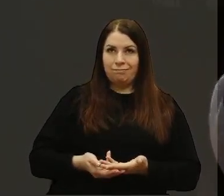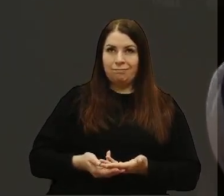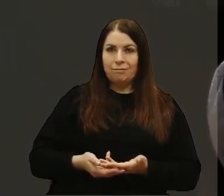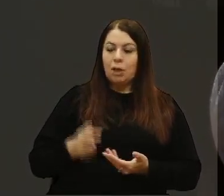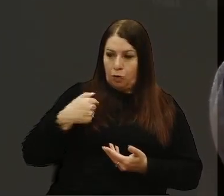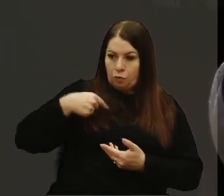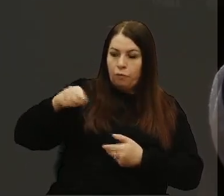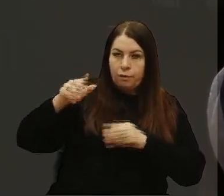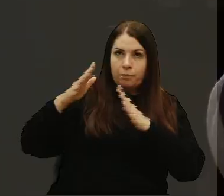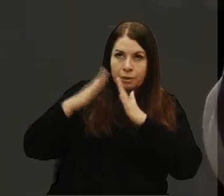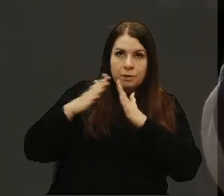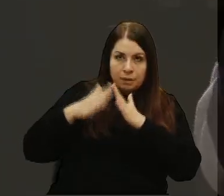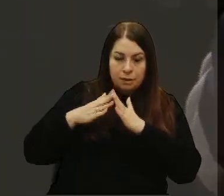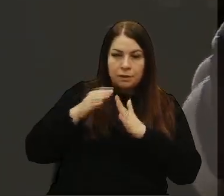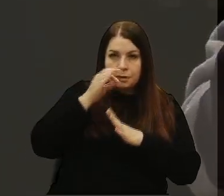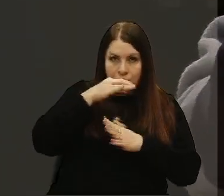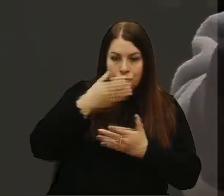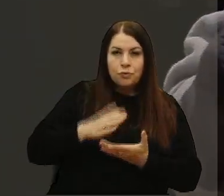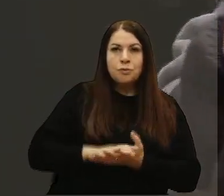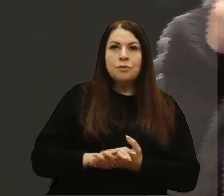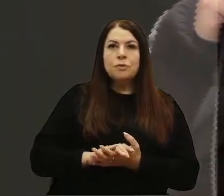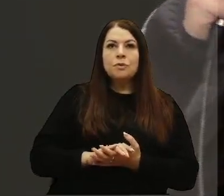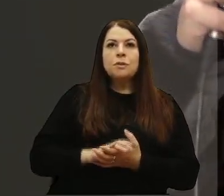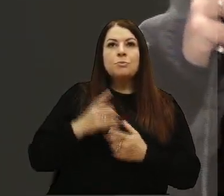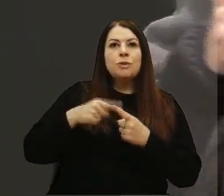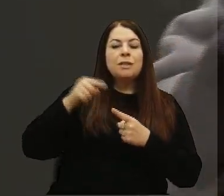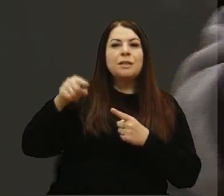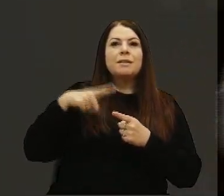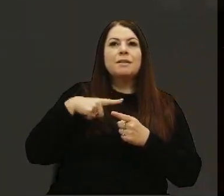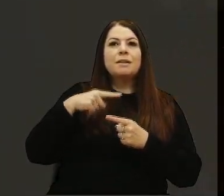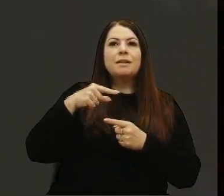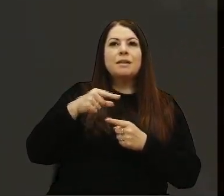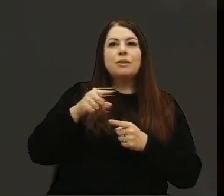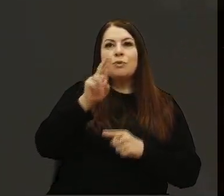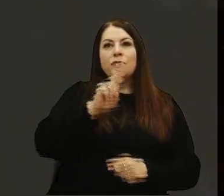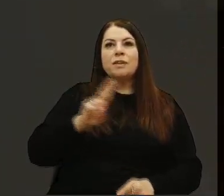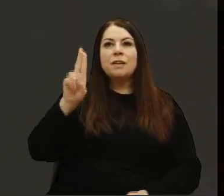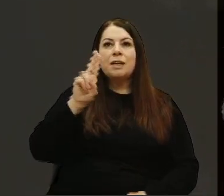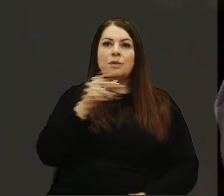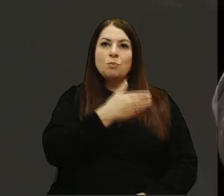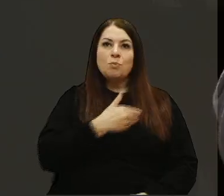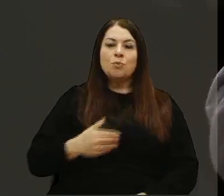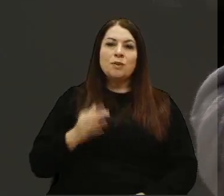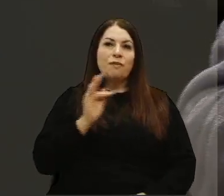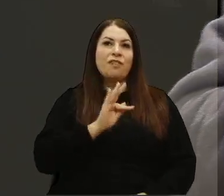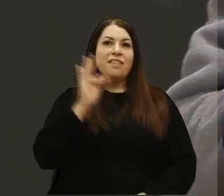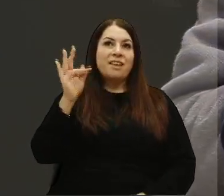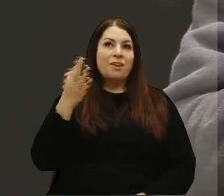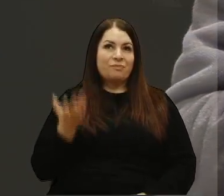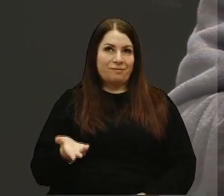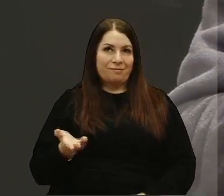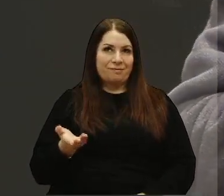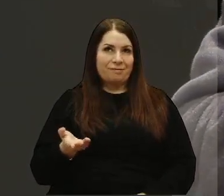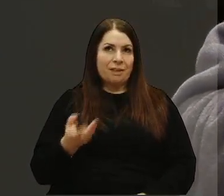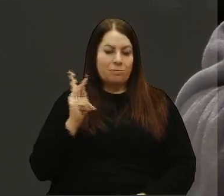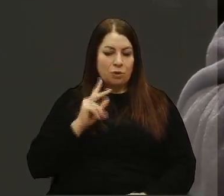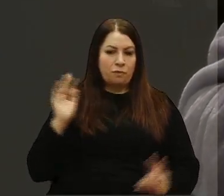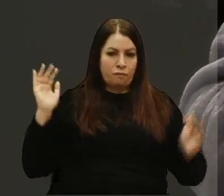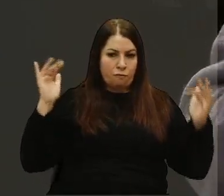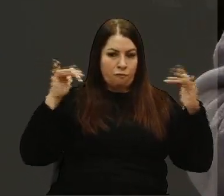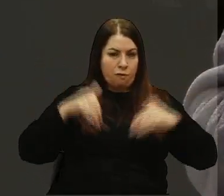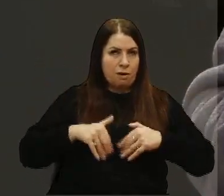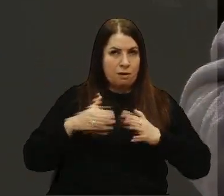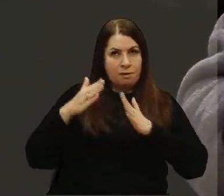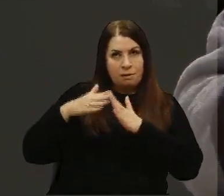Eu vou morar em Caxias do Sul, porque lá tem uma universidade pública federal. As pessoas vêm morar em Caxias do